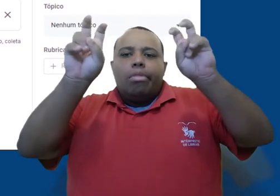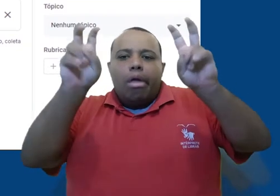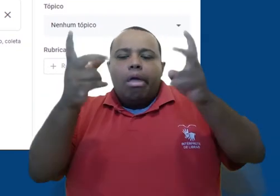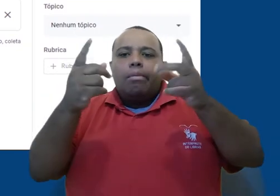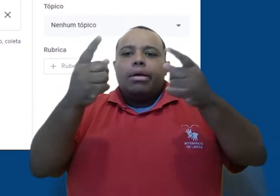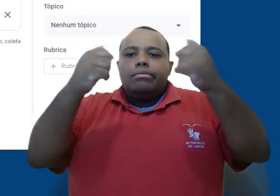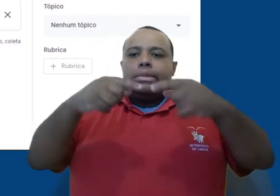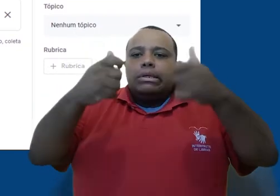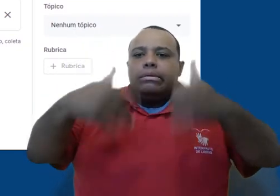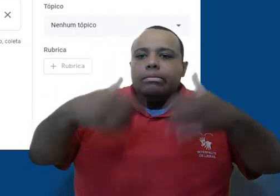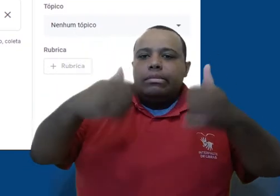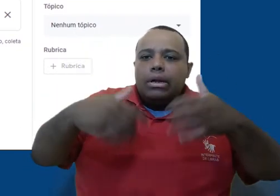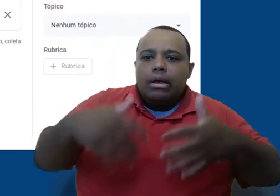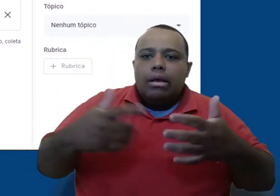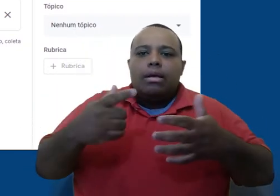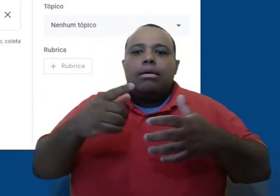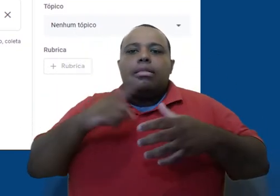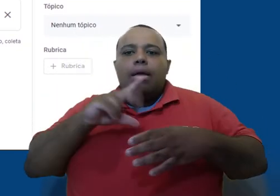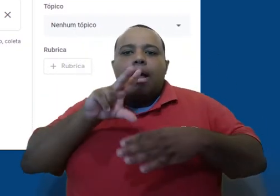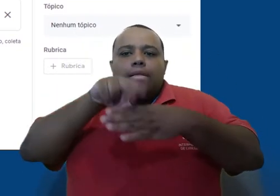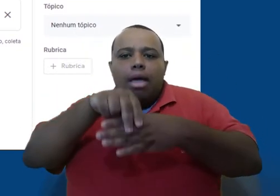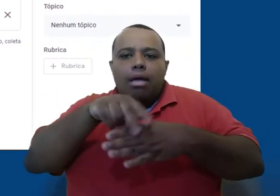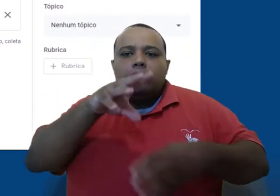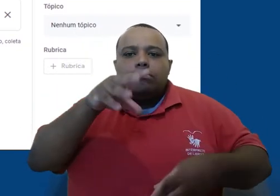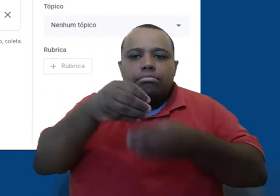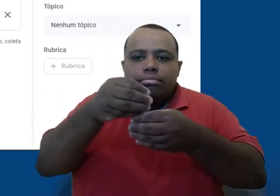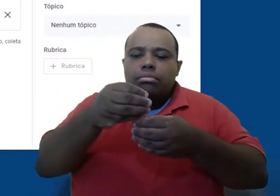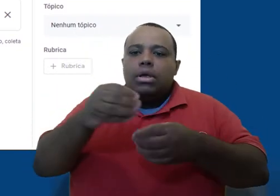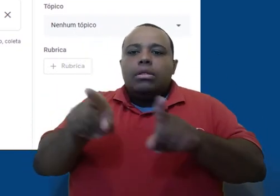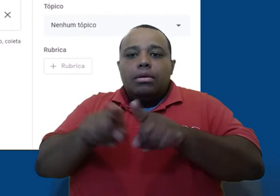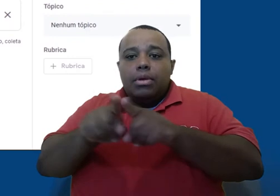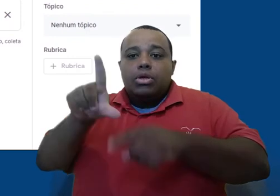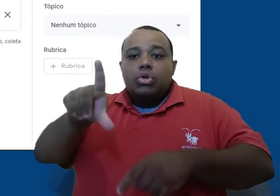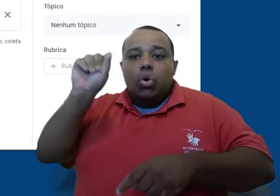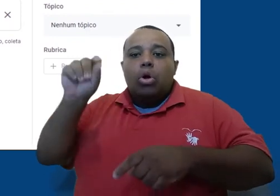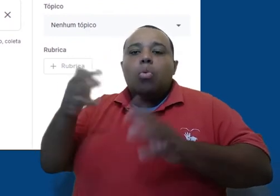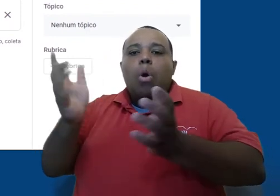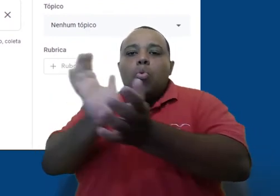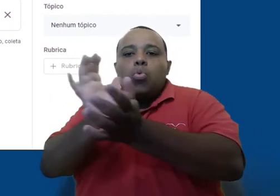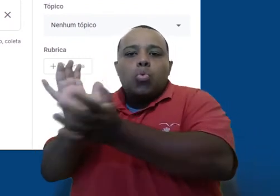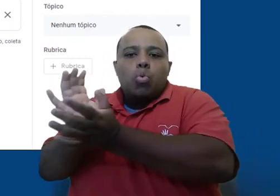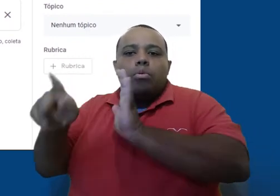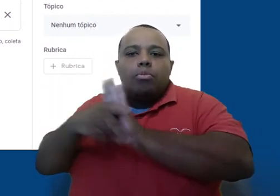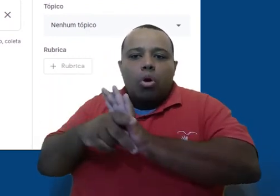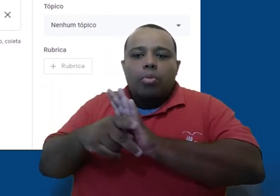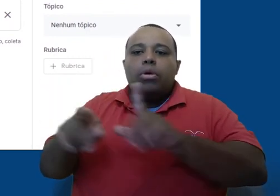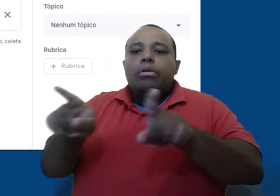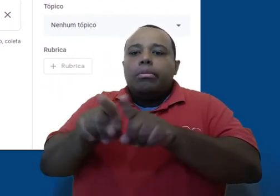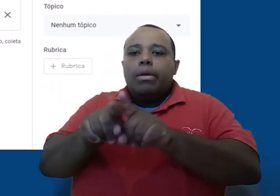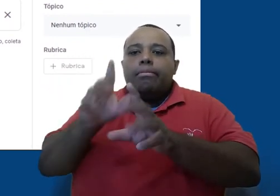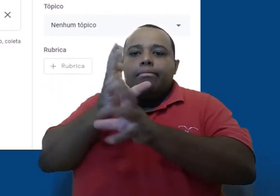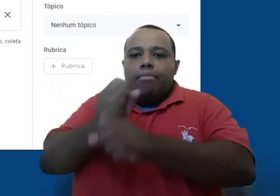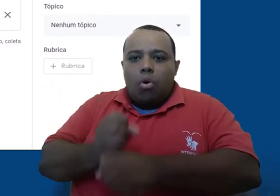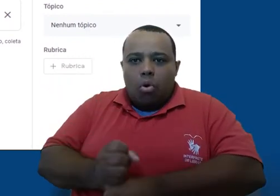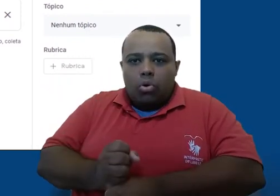anexos da mesma forma que fizemos no materiais e nas atividades comuns podemos ainda escolher a turma e os alunos de destino a pontuação